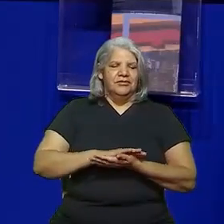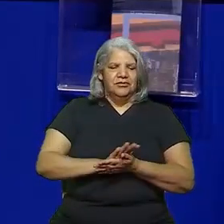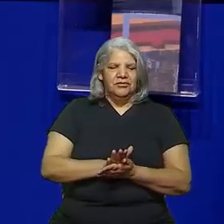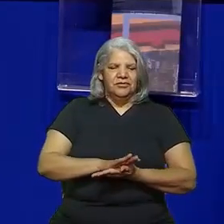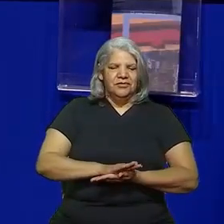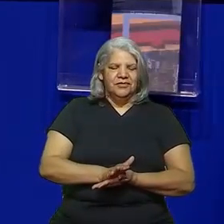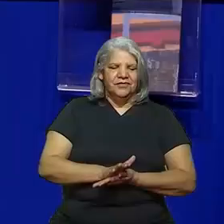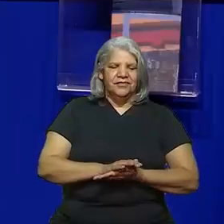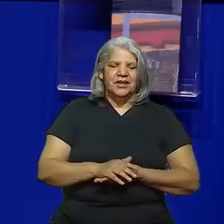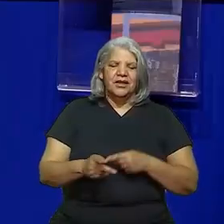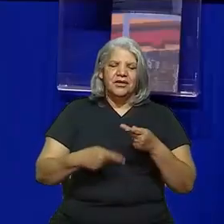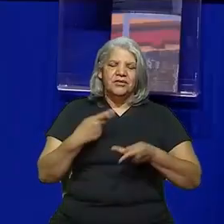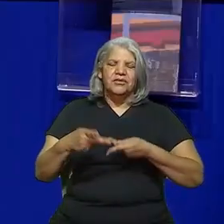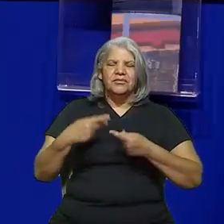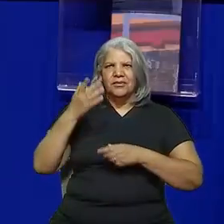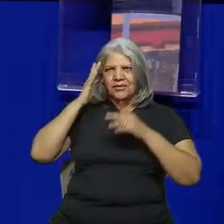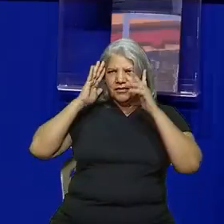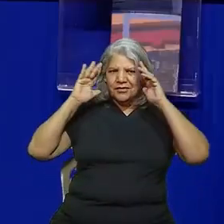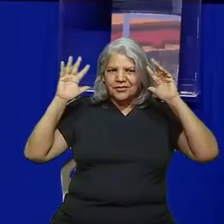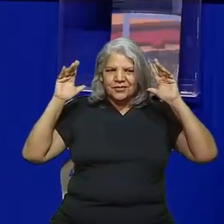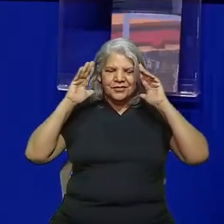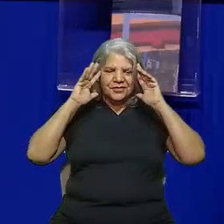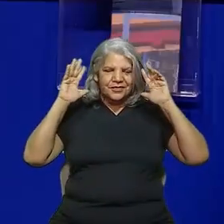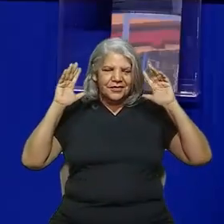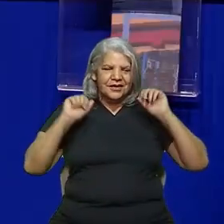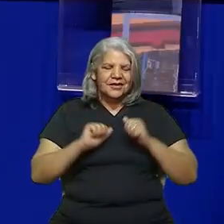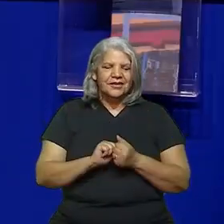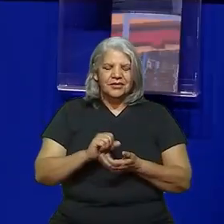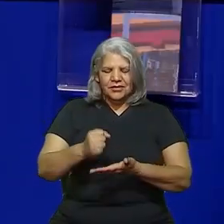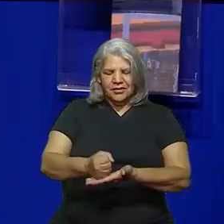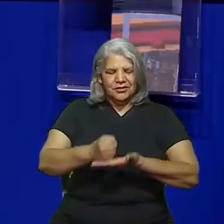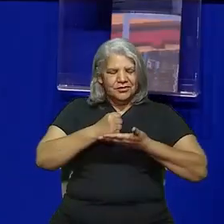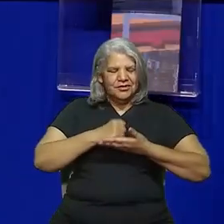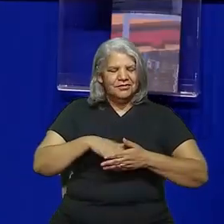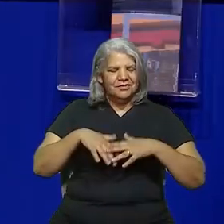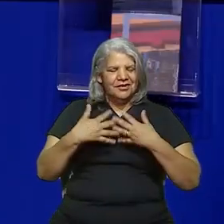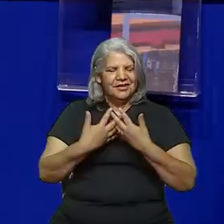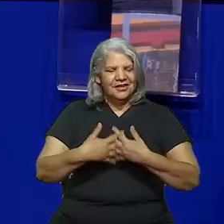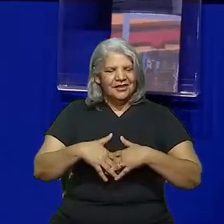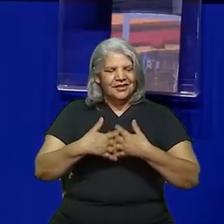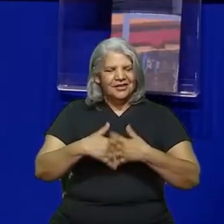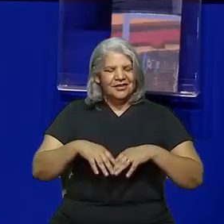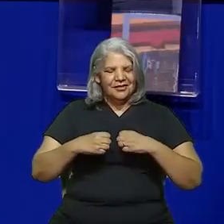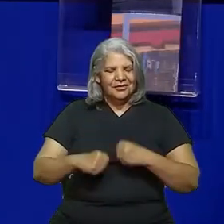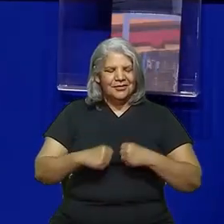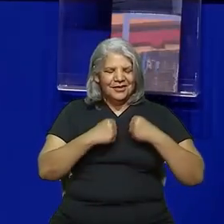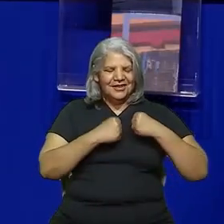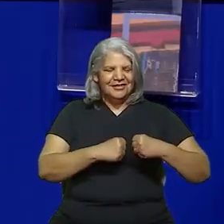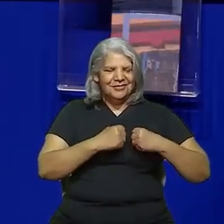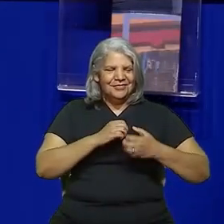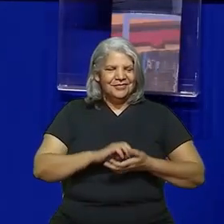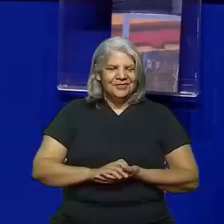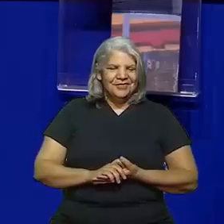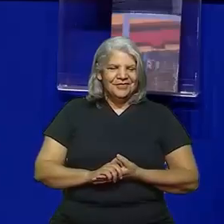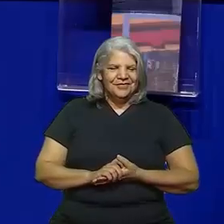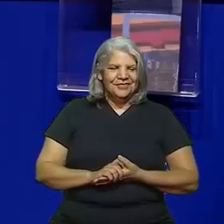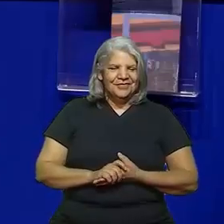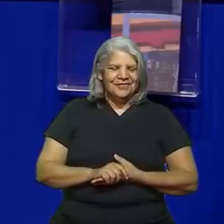eu falei: a imaginação ajuda a funcionar. E eu acreditei no poder do zelo.